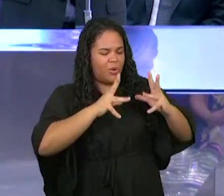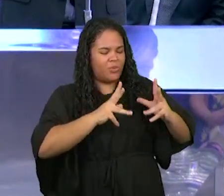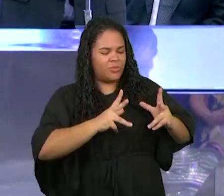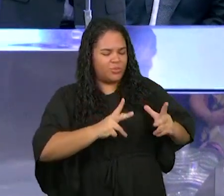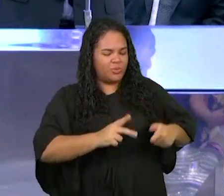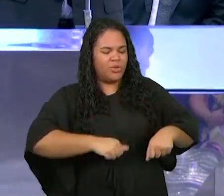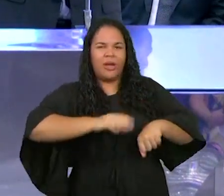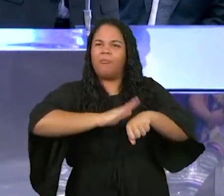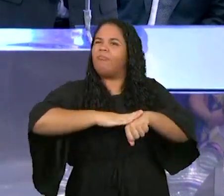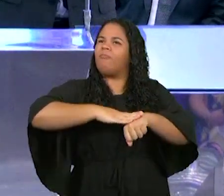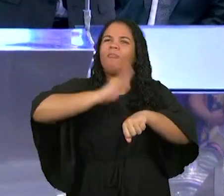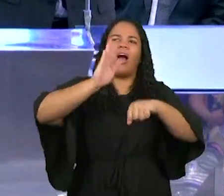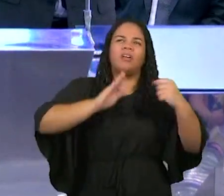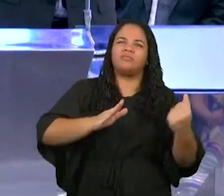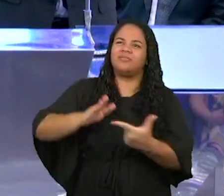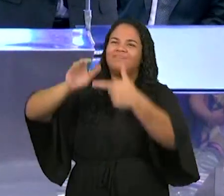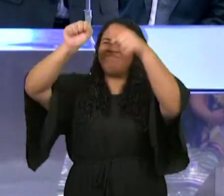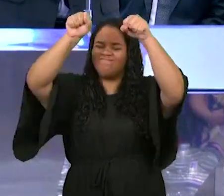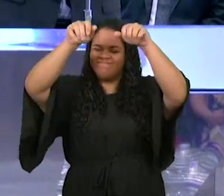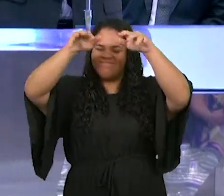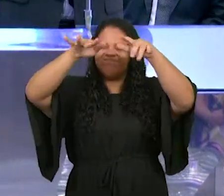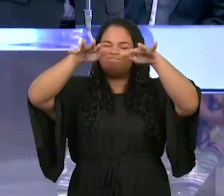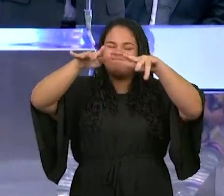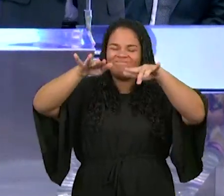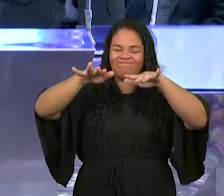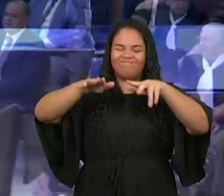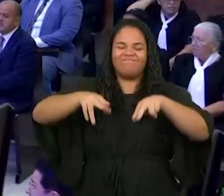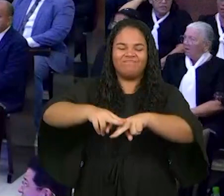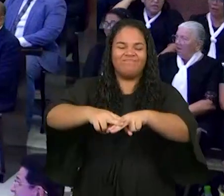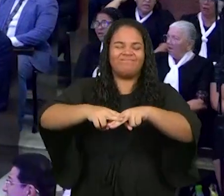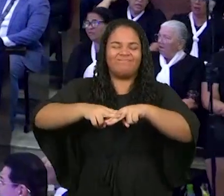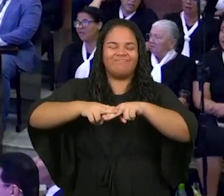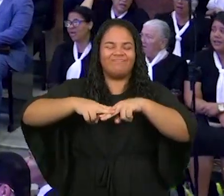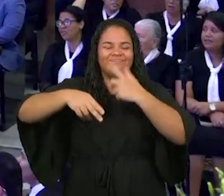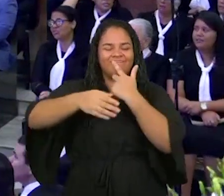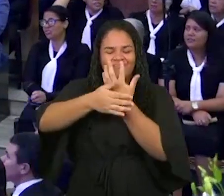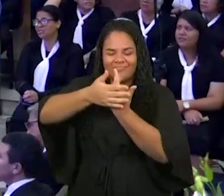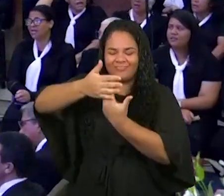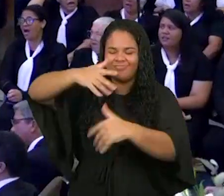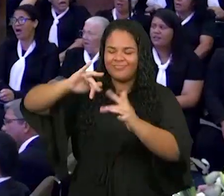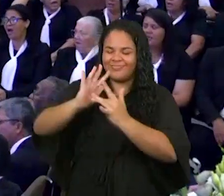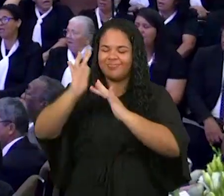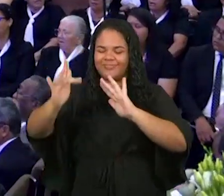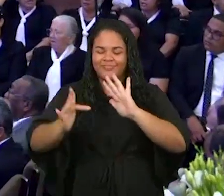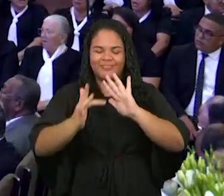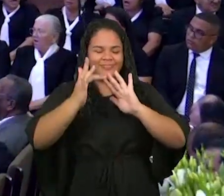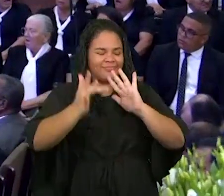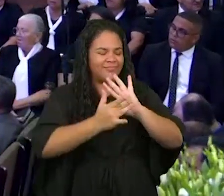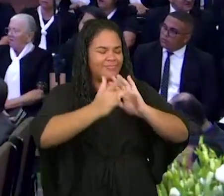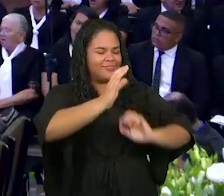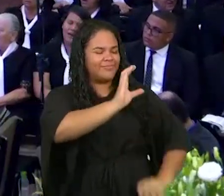alvo mais que a neve. Se neste sangue